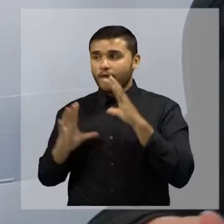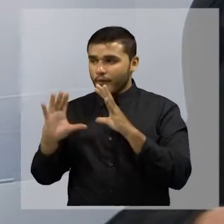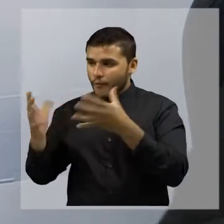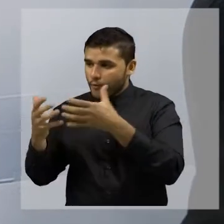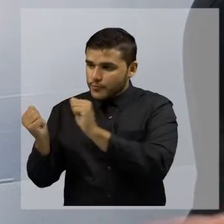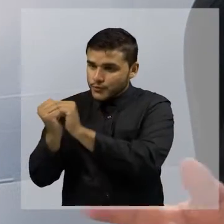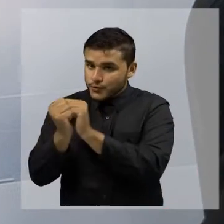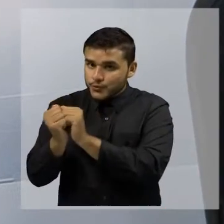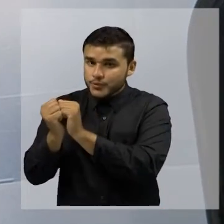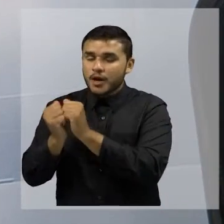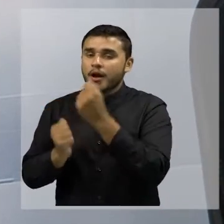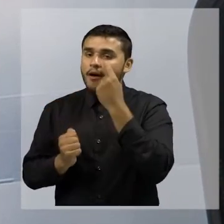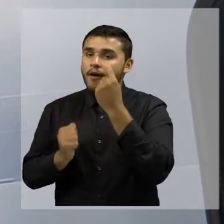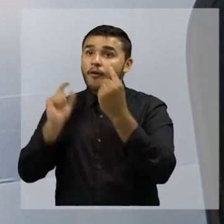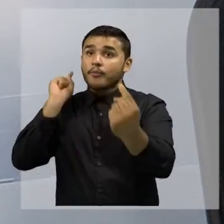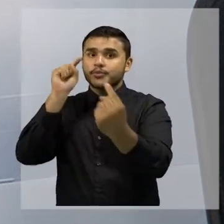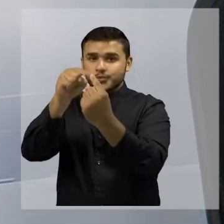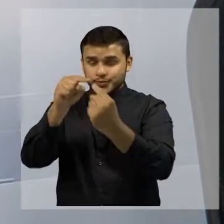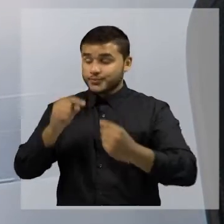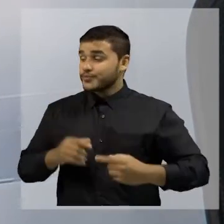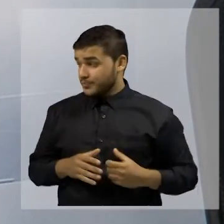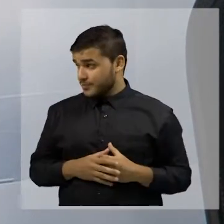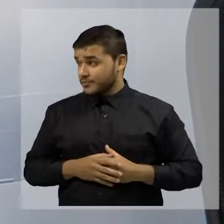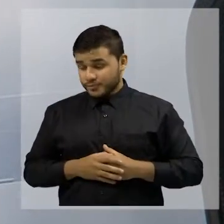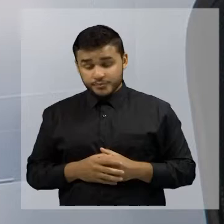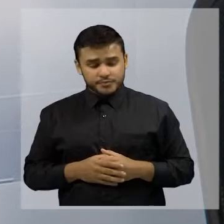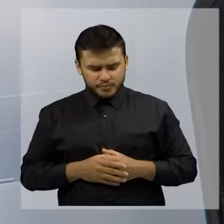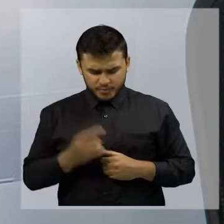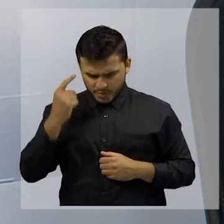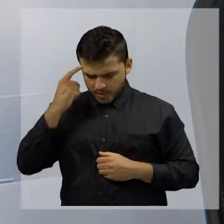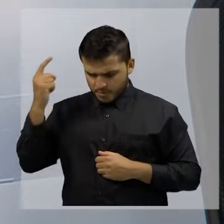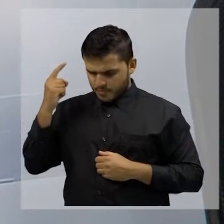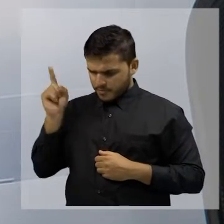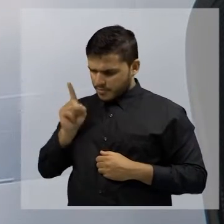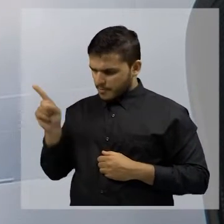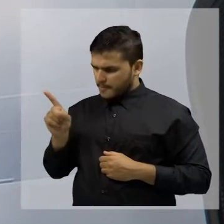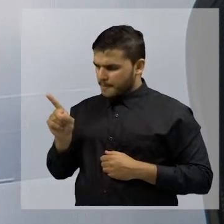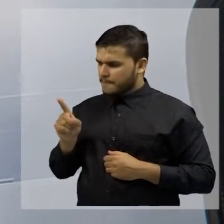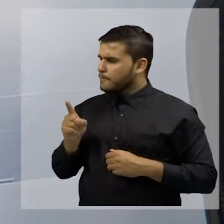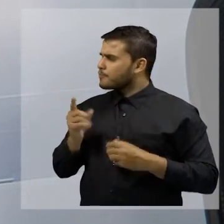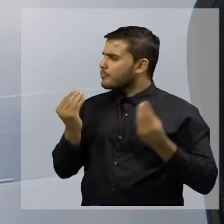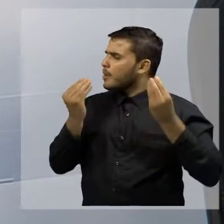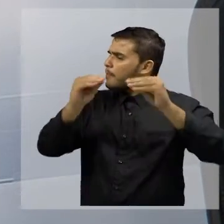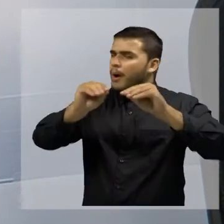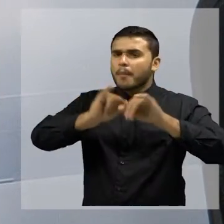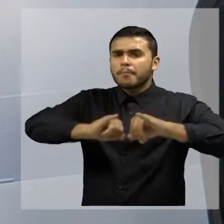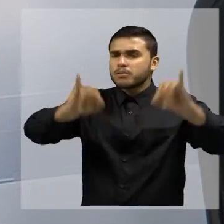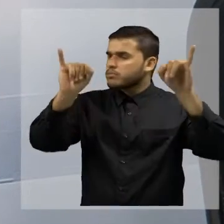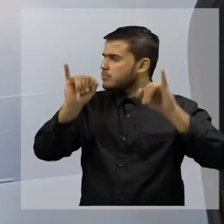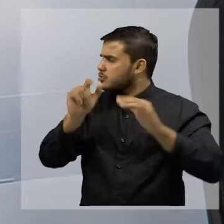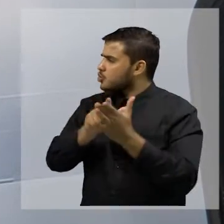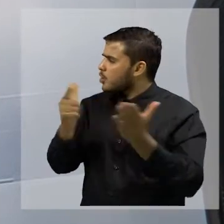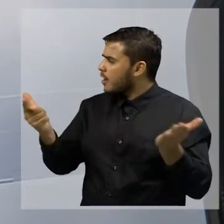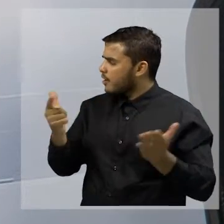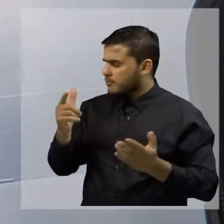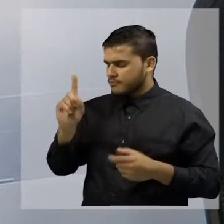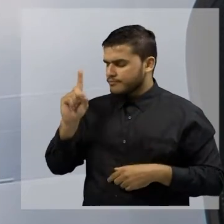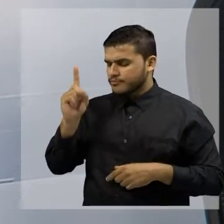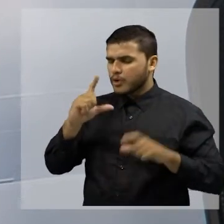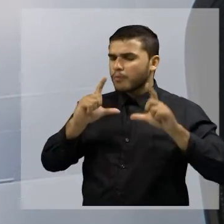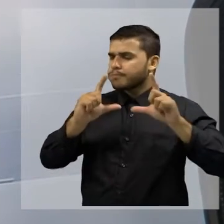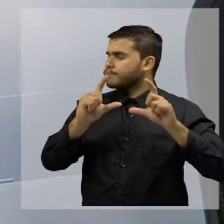Você me chamou a atenção de que o meu artigo no no blog do Eliomar de Lima, tinha batido um recorde, né,